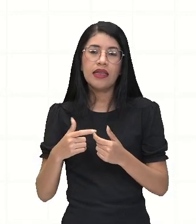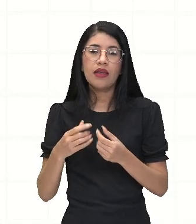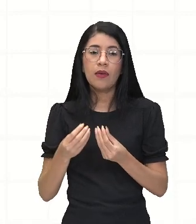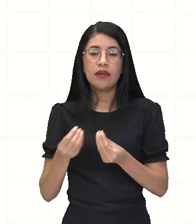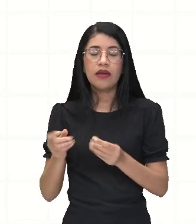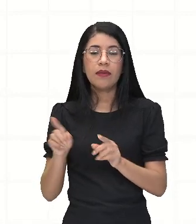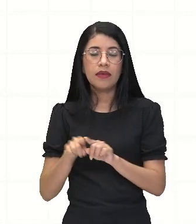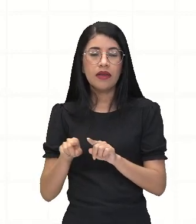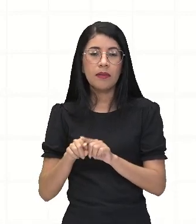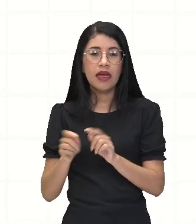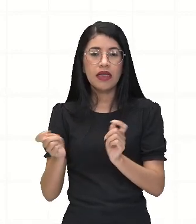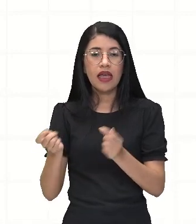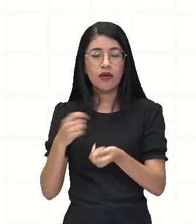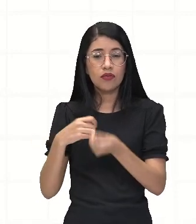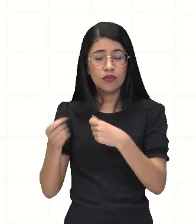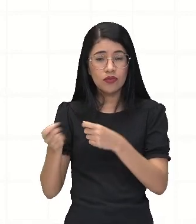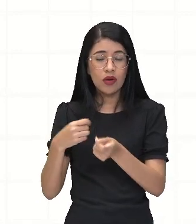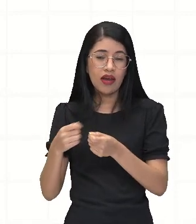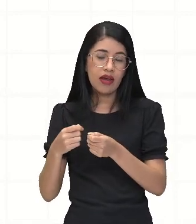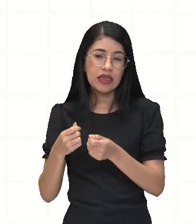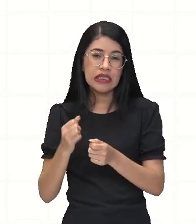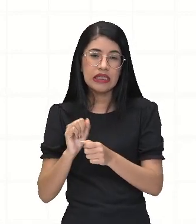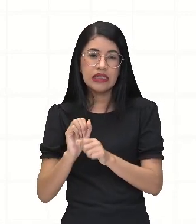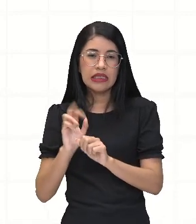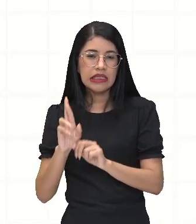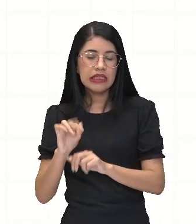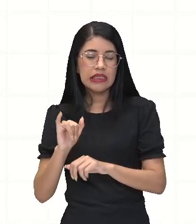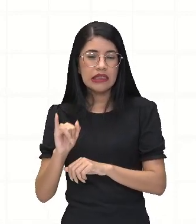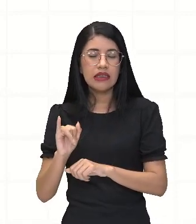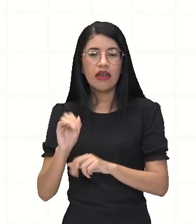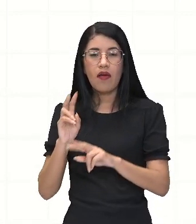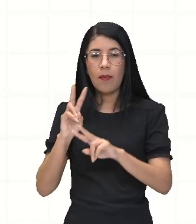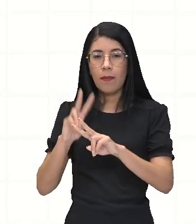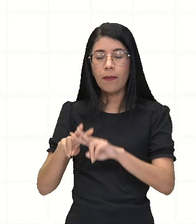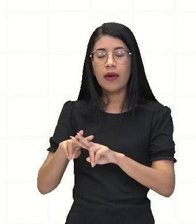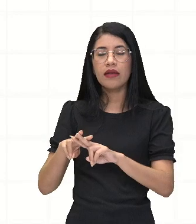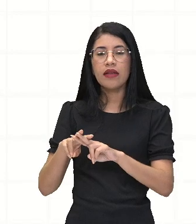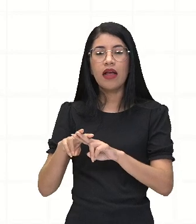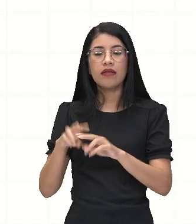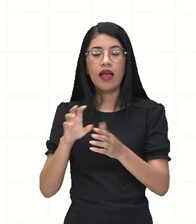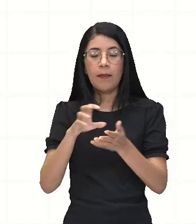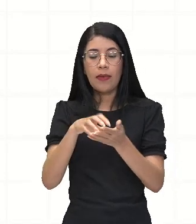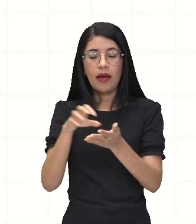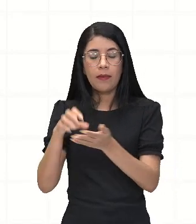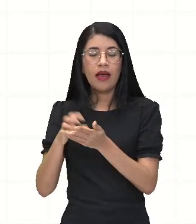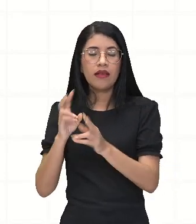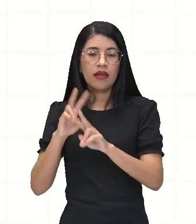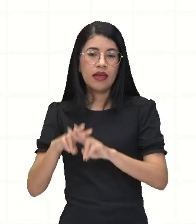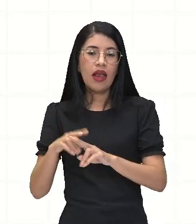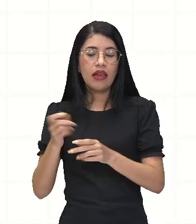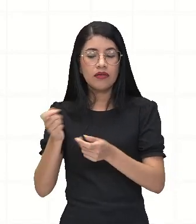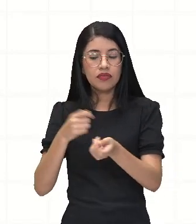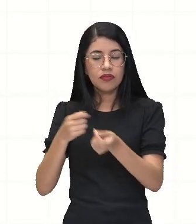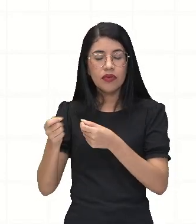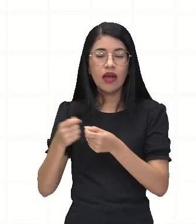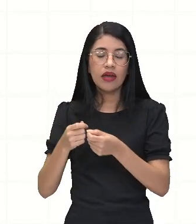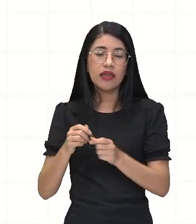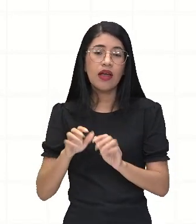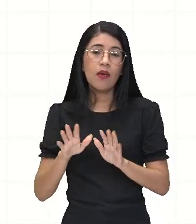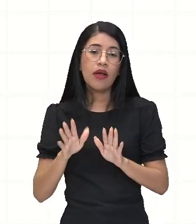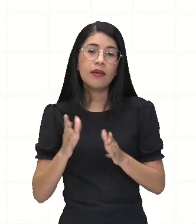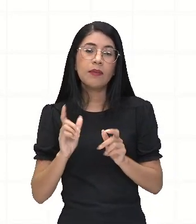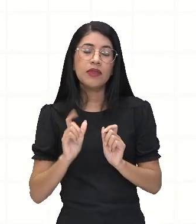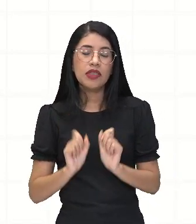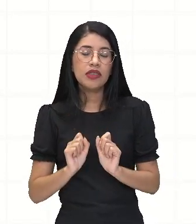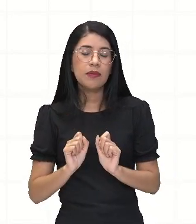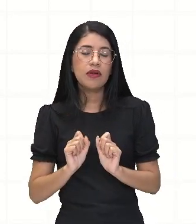trocados como prisioneiros nos conflitos entre tribos. Então a gente vai ter nesse meio tempo algumas formas legais